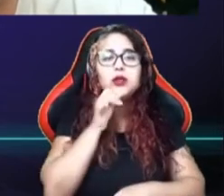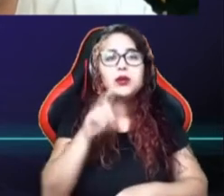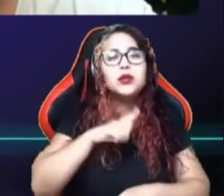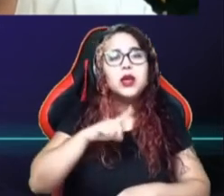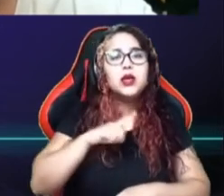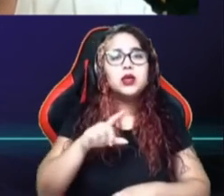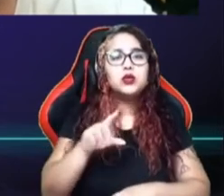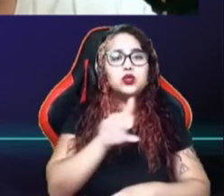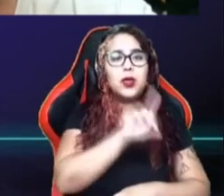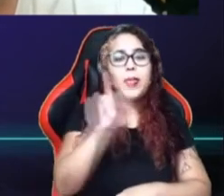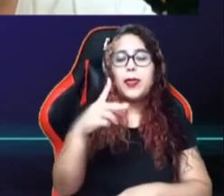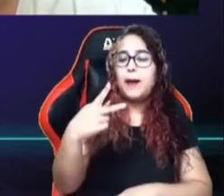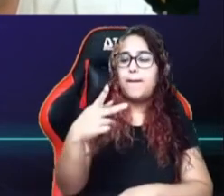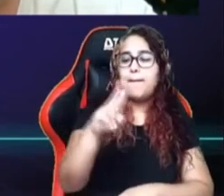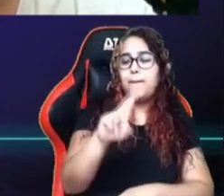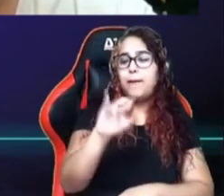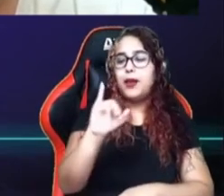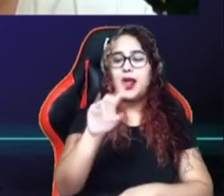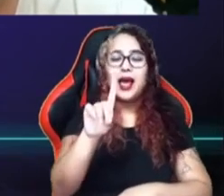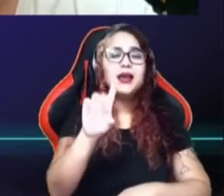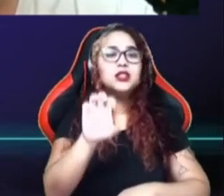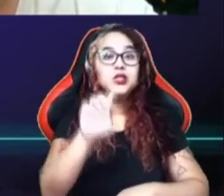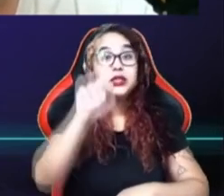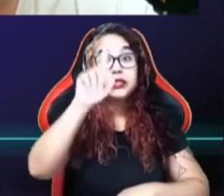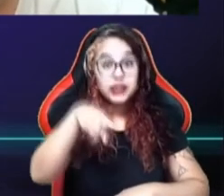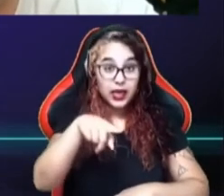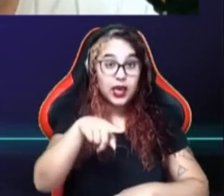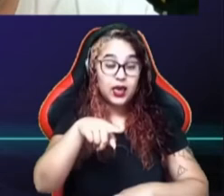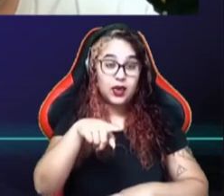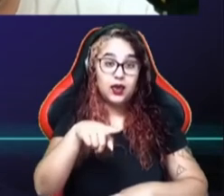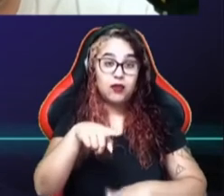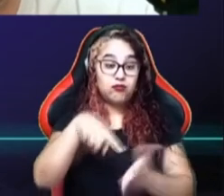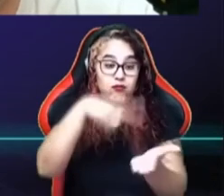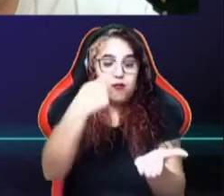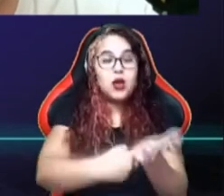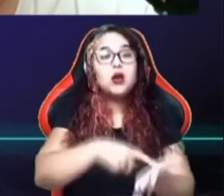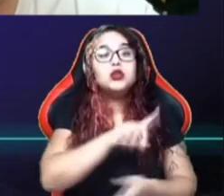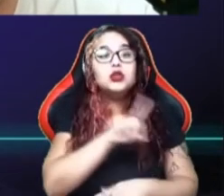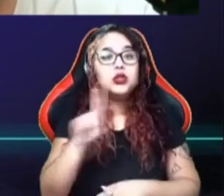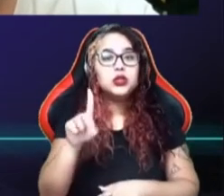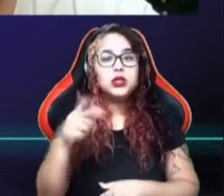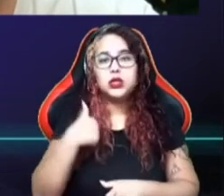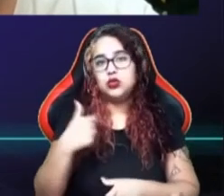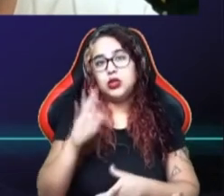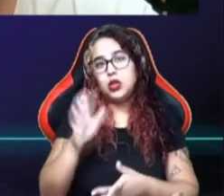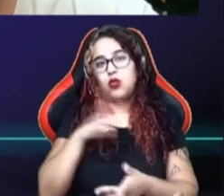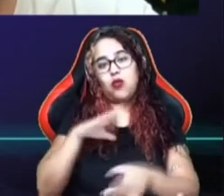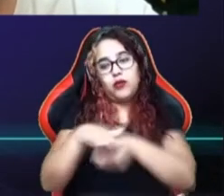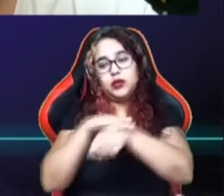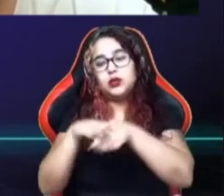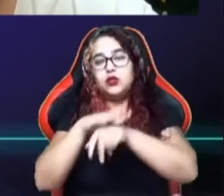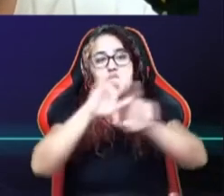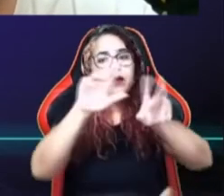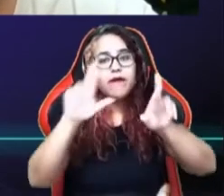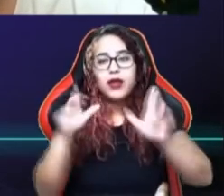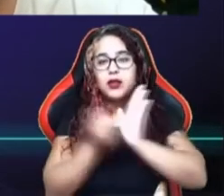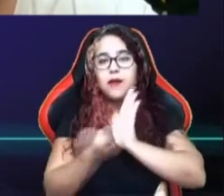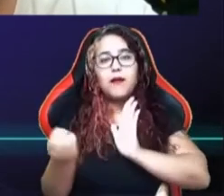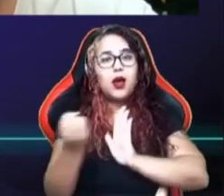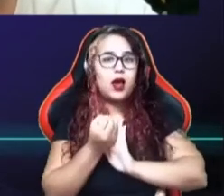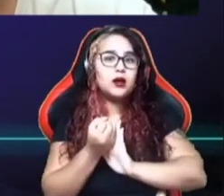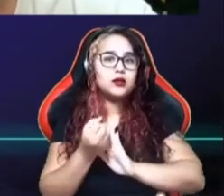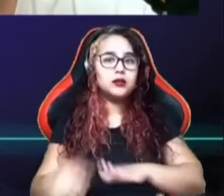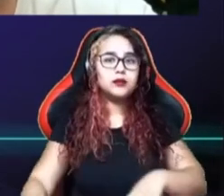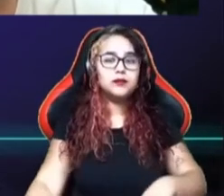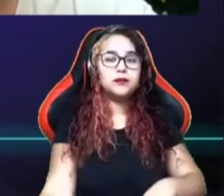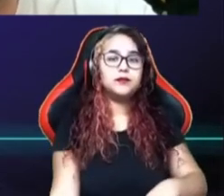data-chave nossa, né? A gente vai ter um show. E já estou falando com várias marcas, falo, cara, fantástico, eu